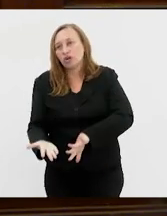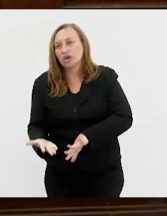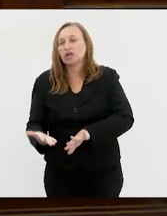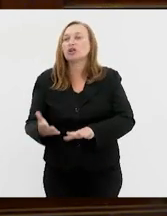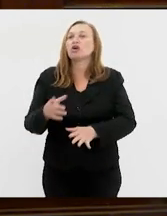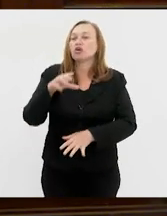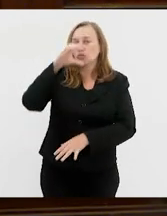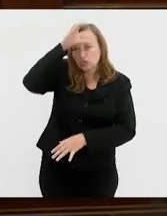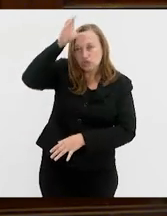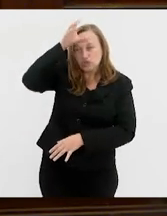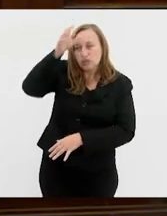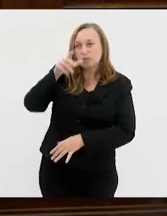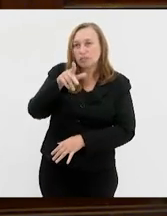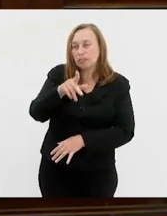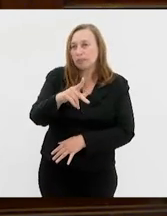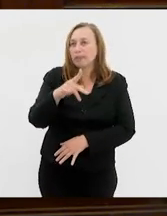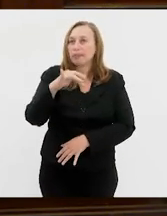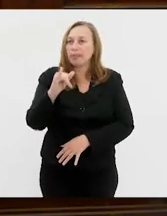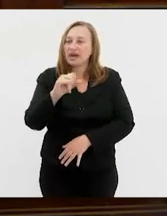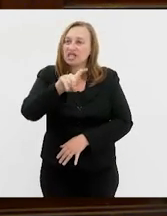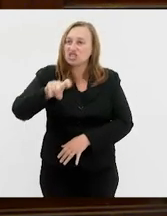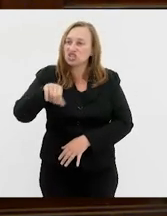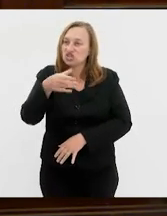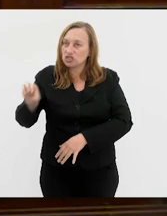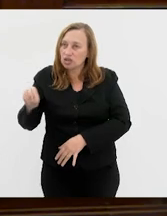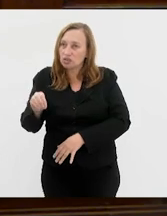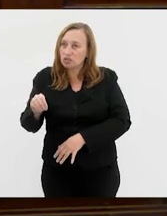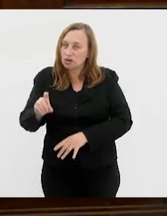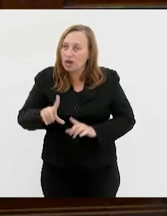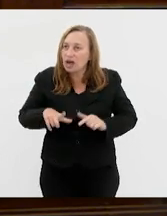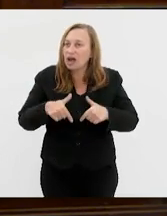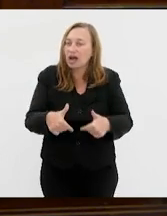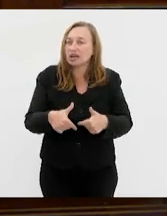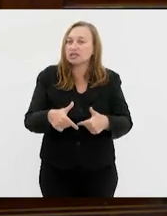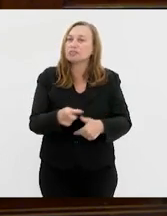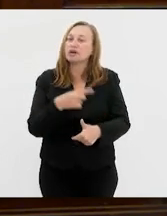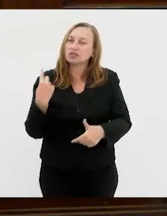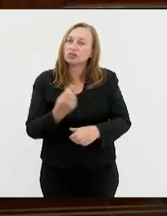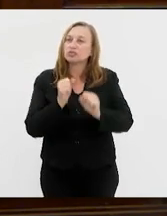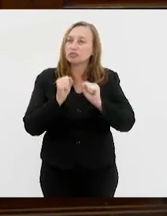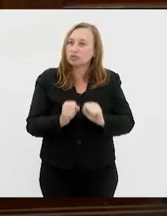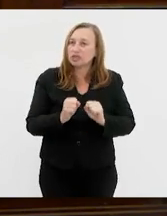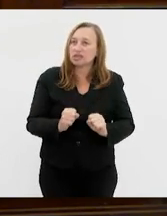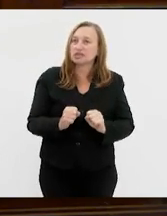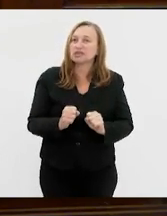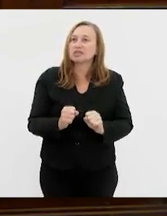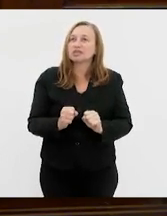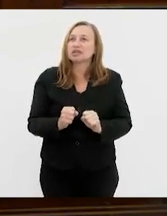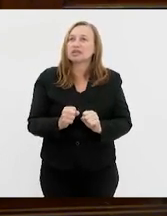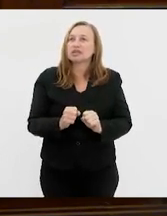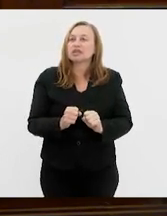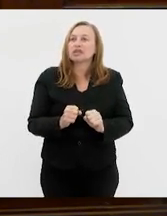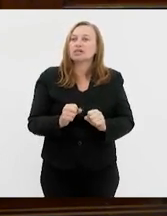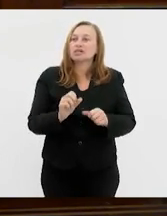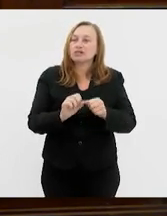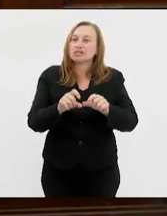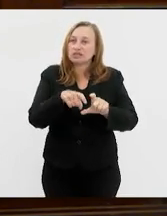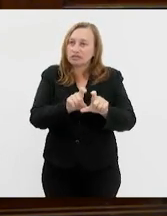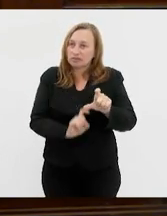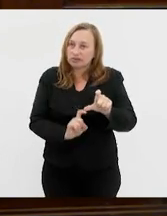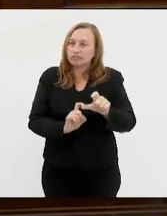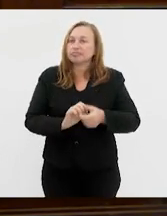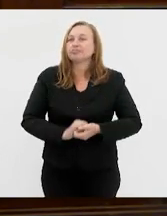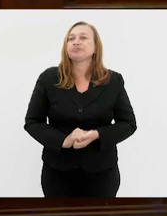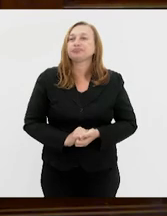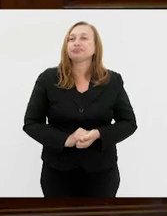Paixão pega por debaixo do braço esse processo para que a gente pudesse fazer a nossa emancipação. A